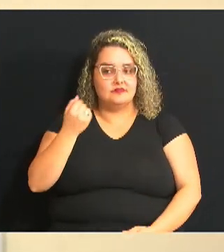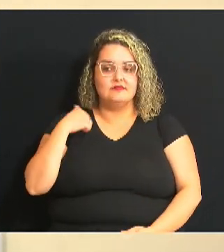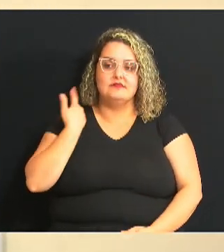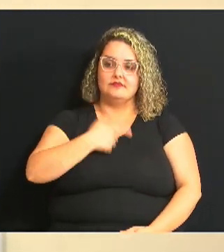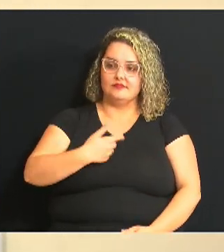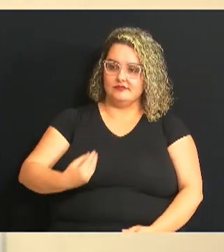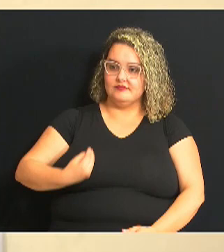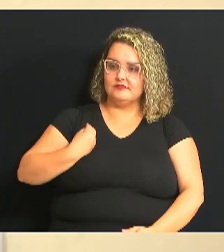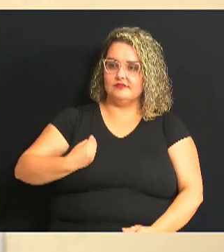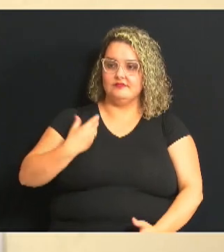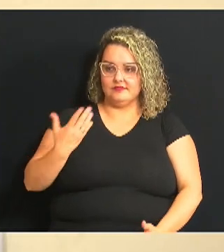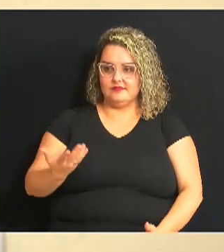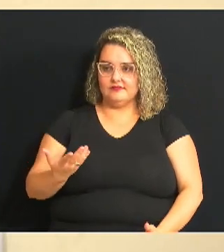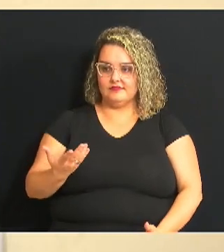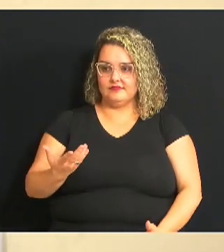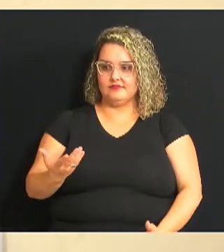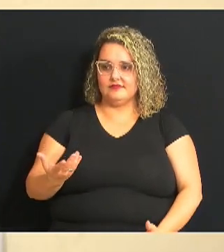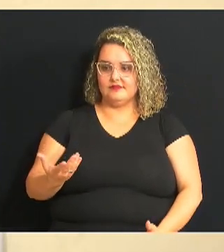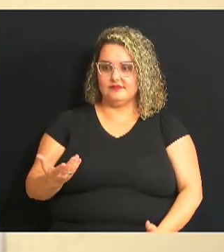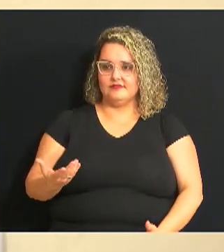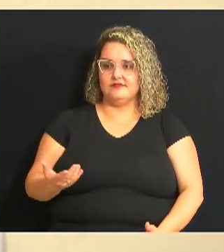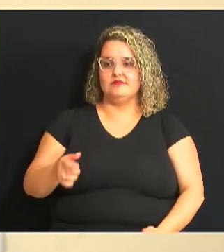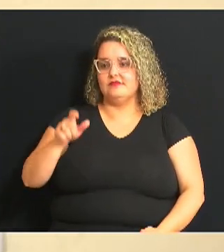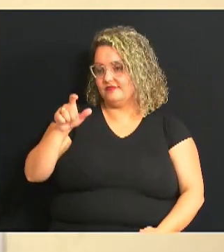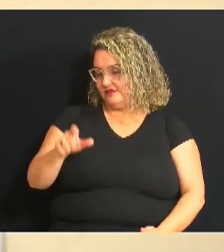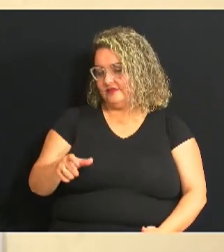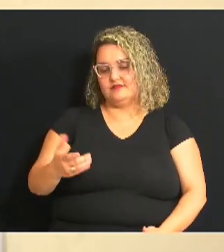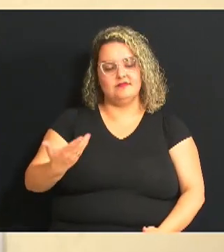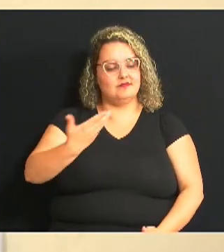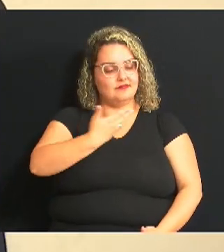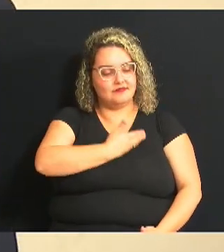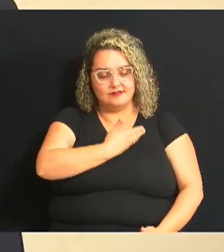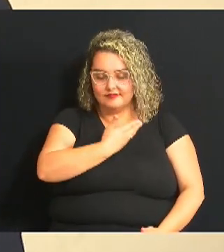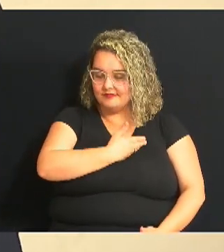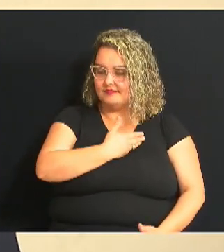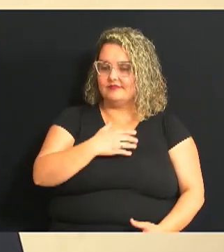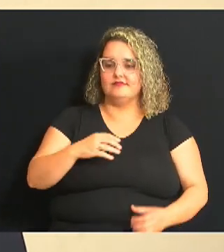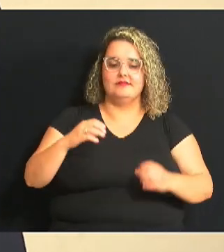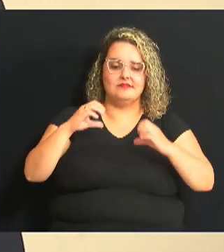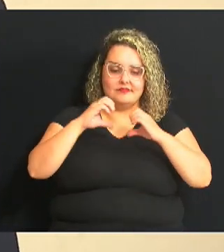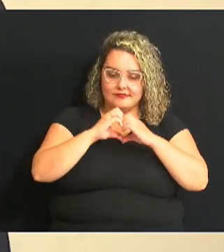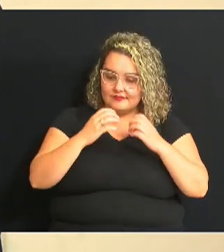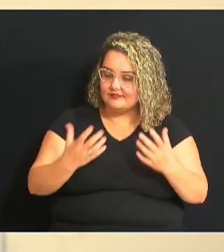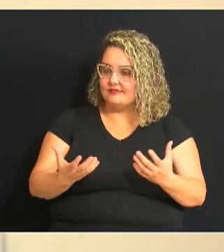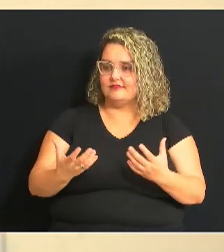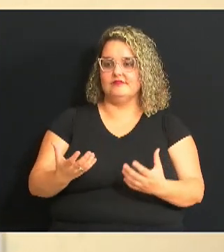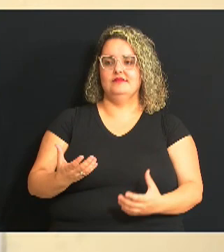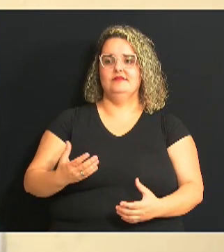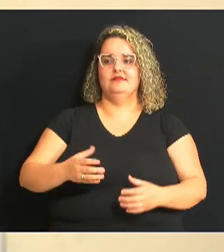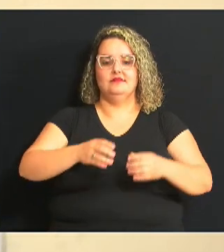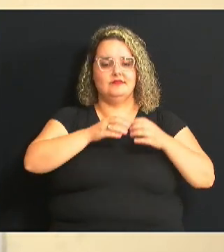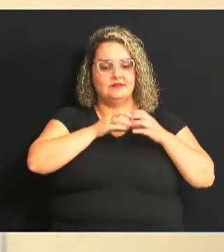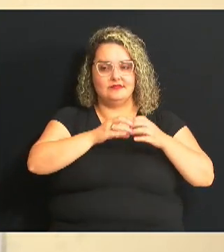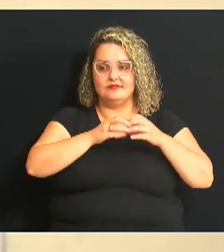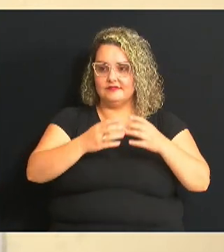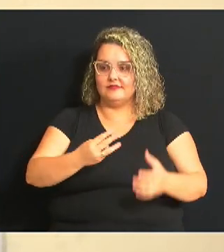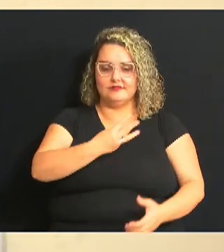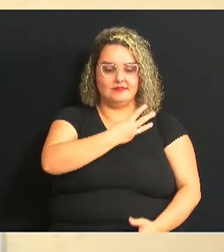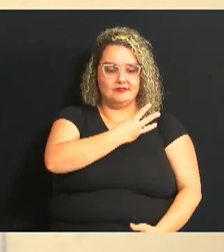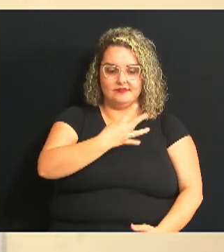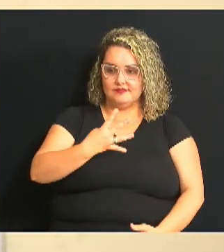dentro disso eu te considero um querido amigo, uma pessoa que eu convivi há